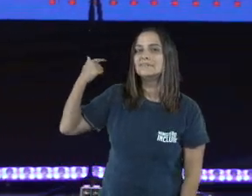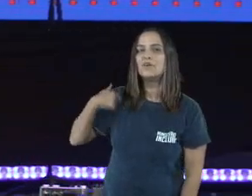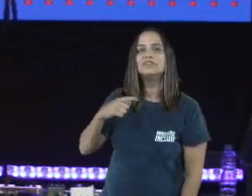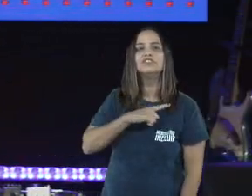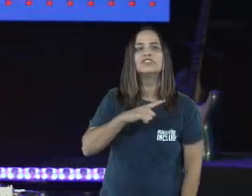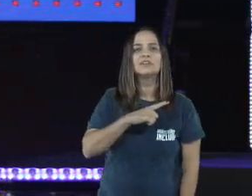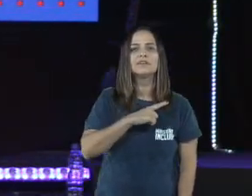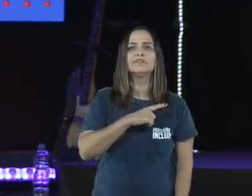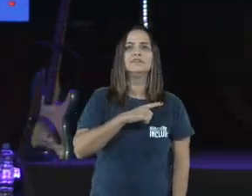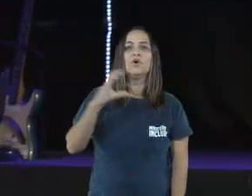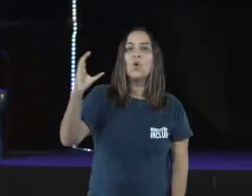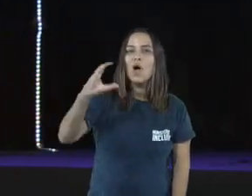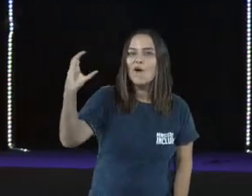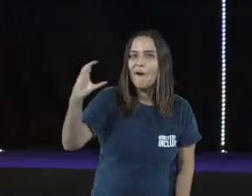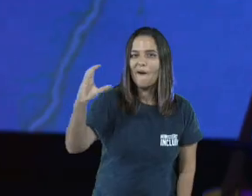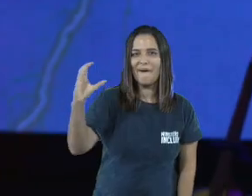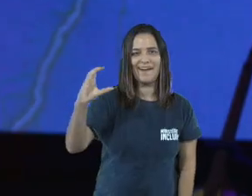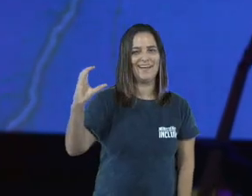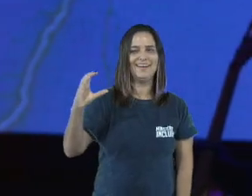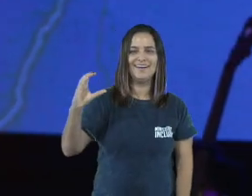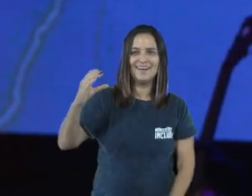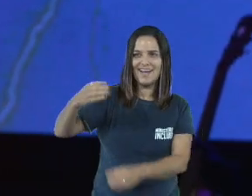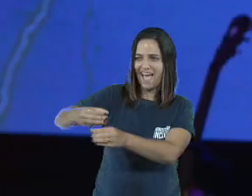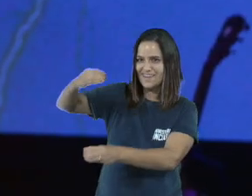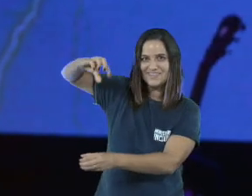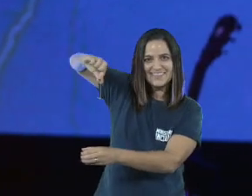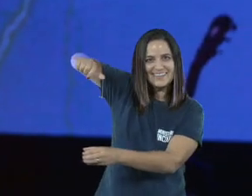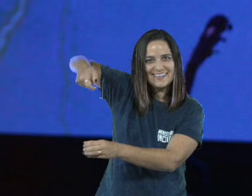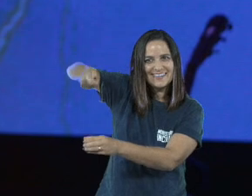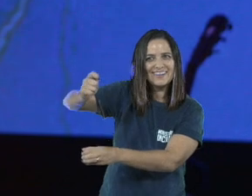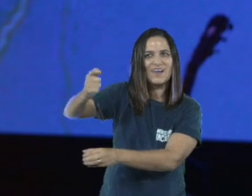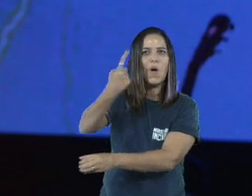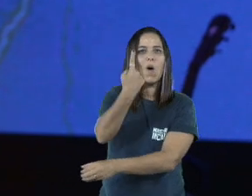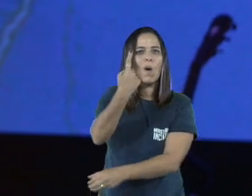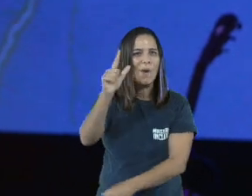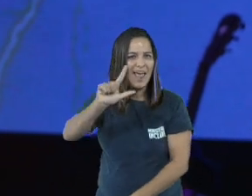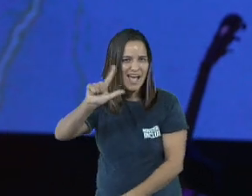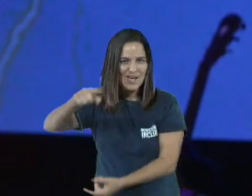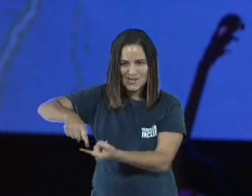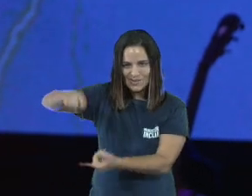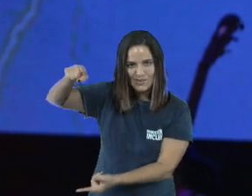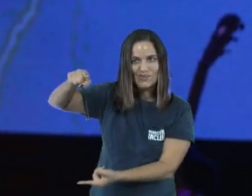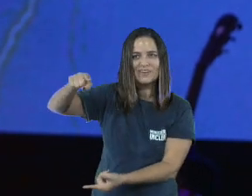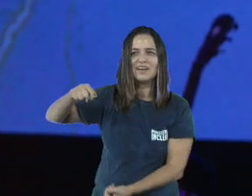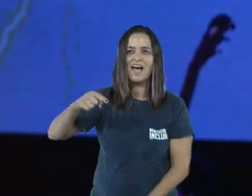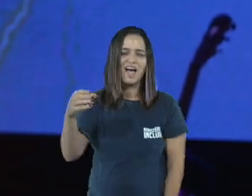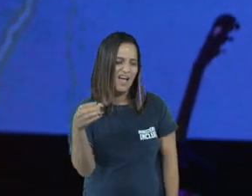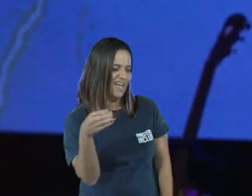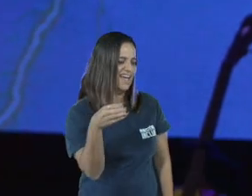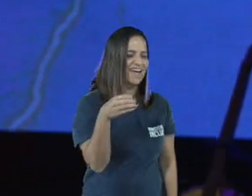litro que ele carregava nessa tampinha de vez enquanto escorregava sem cair quebrar você falar meu Deus coca-cola